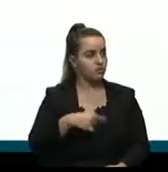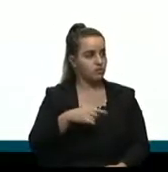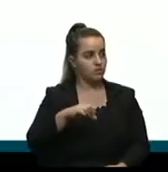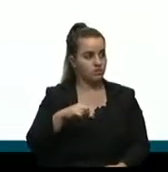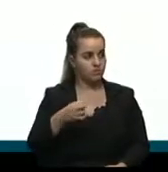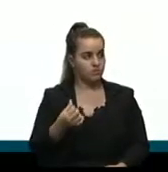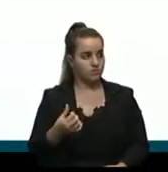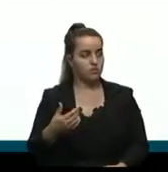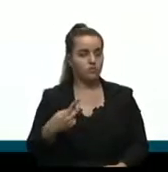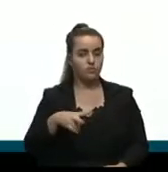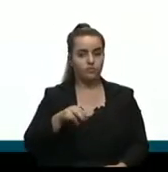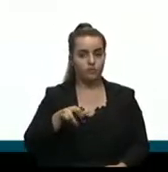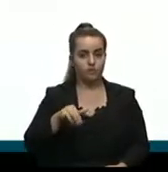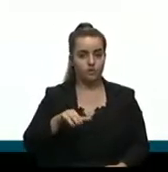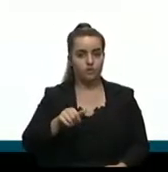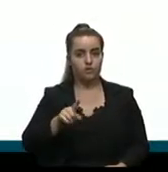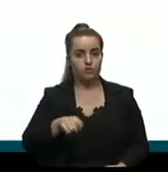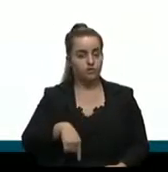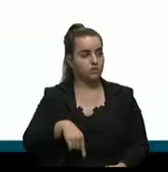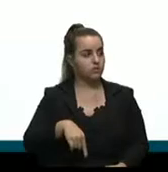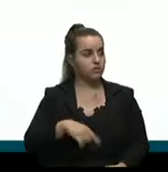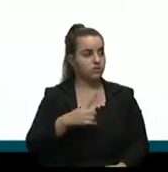1,96. A variância continua sendo